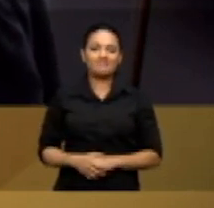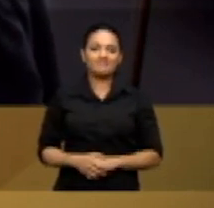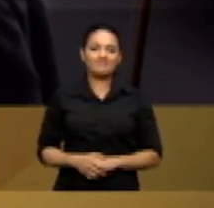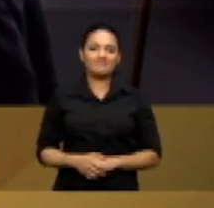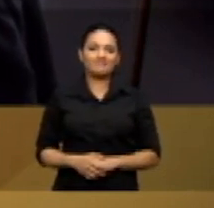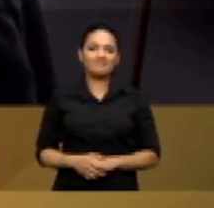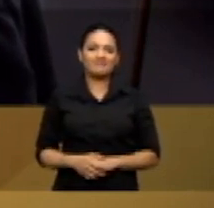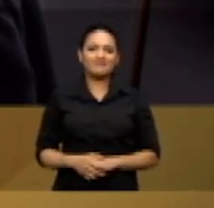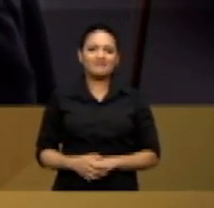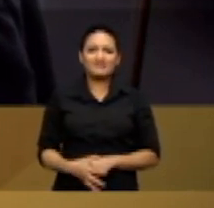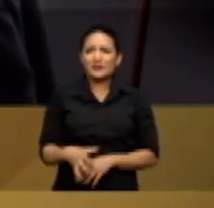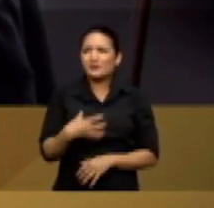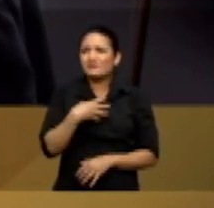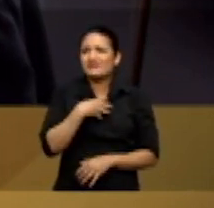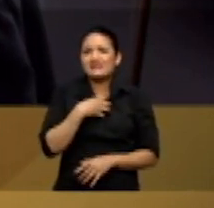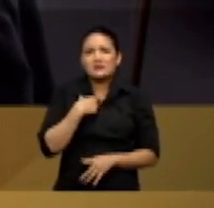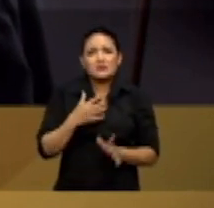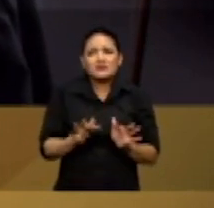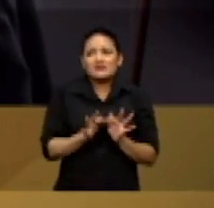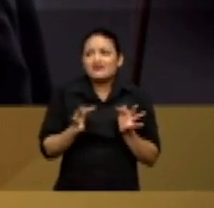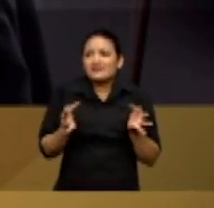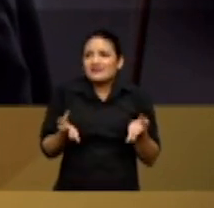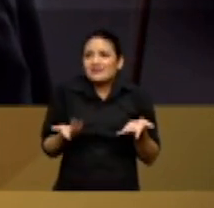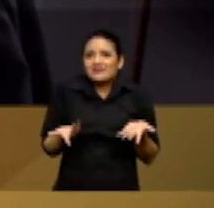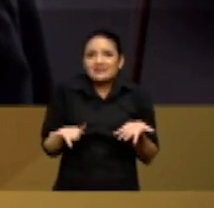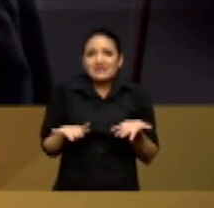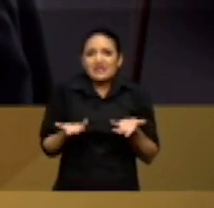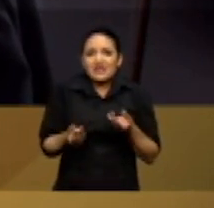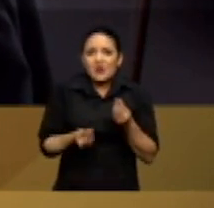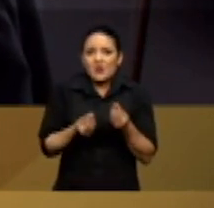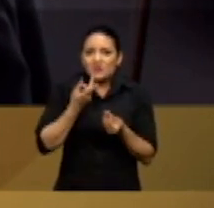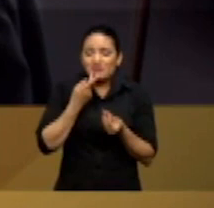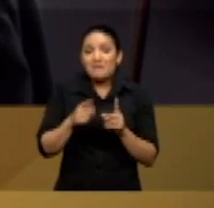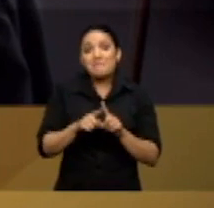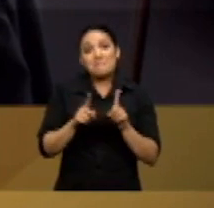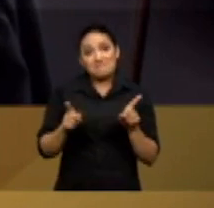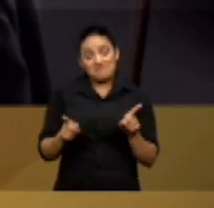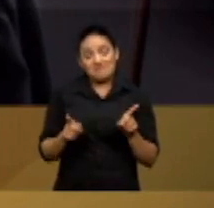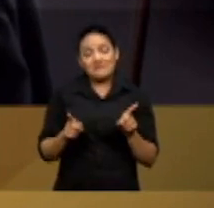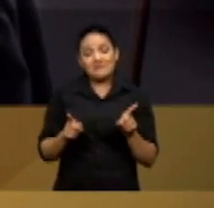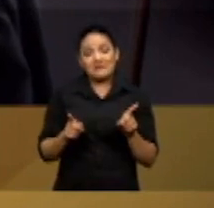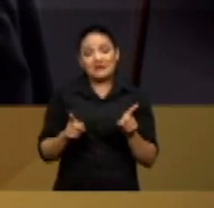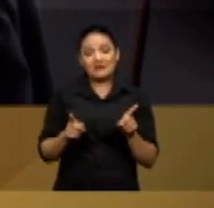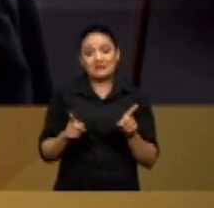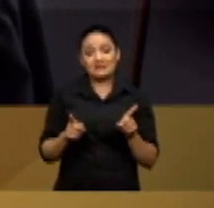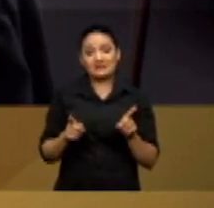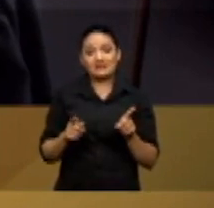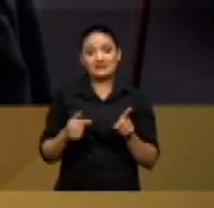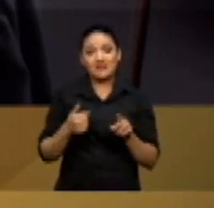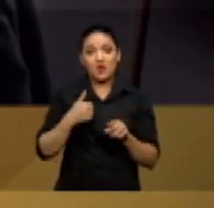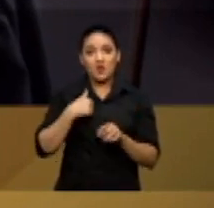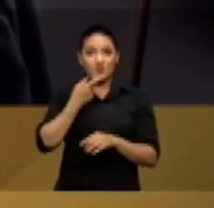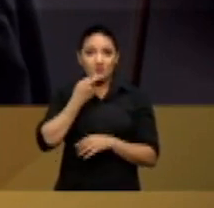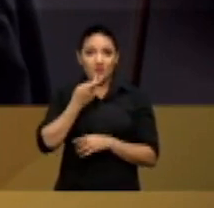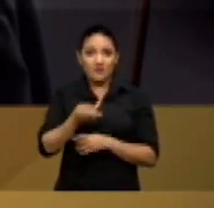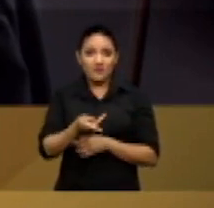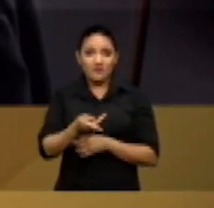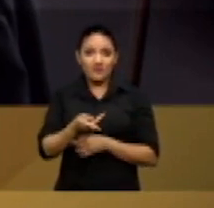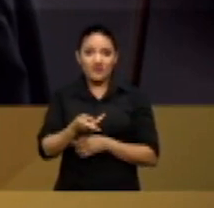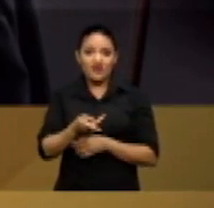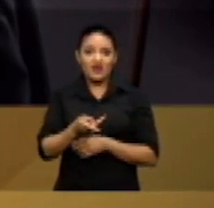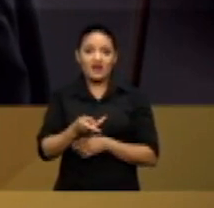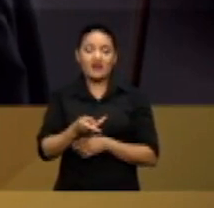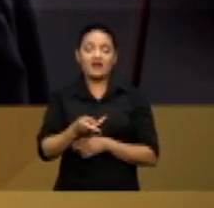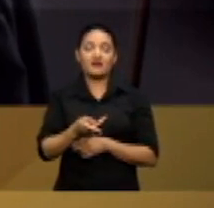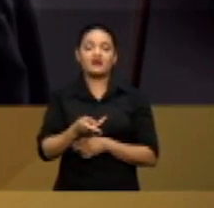Sinto-me pequeno para tanto. Então, farei minhas as palavras tão sensíveis